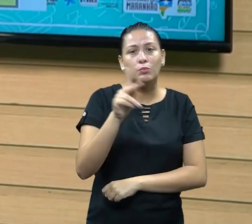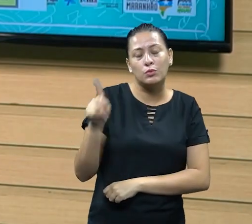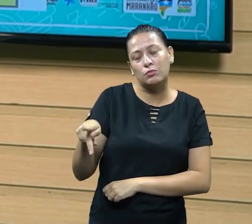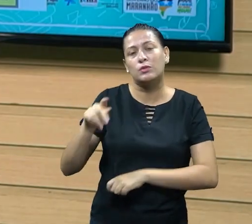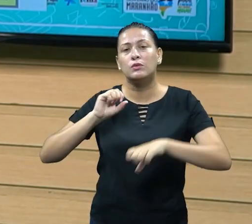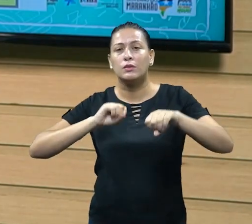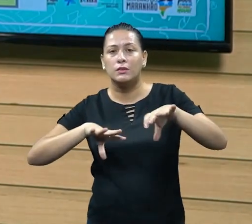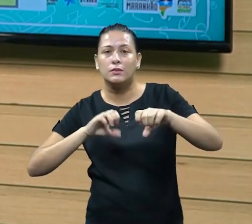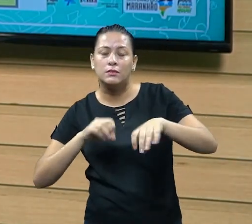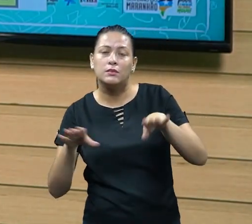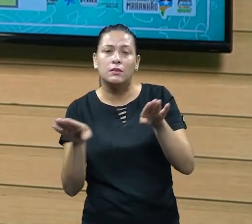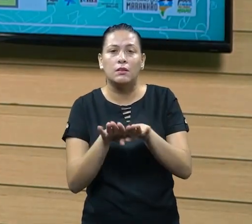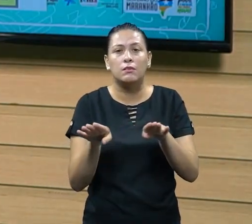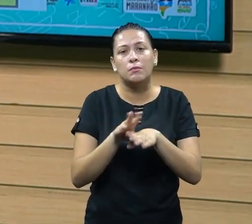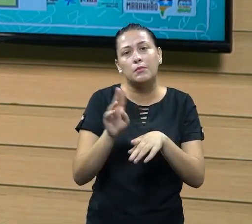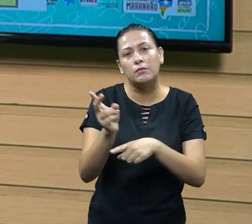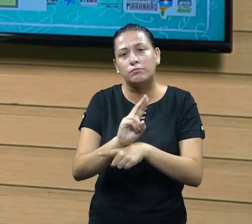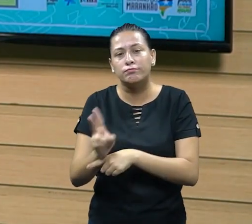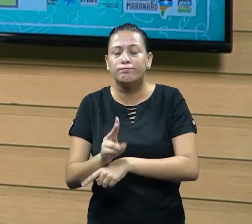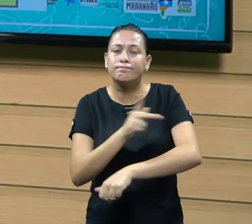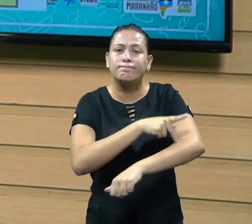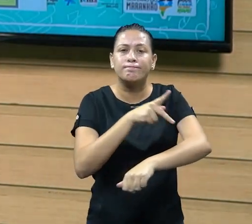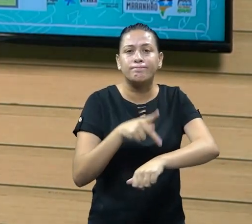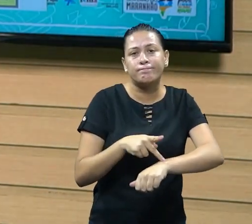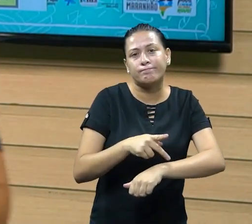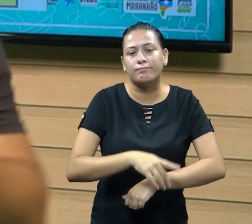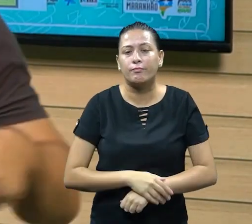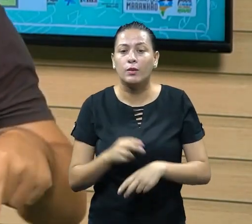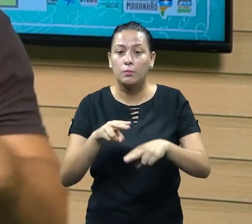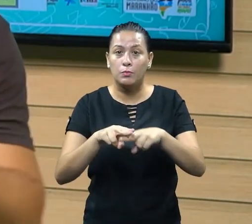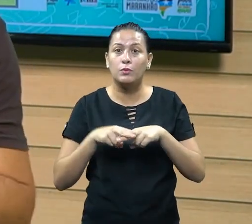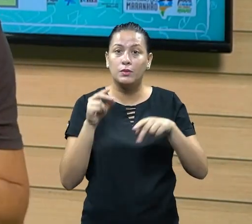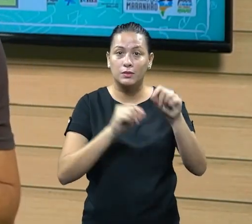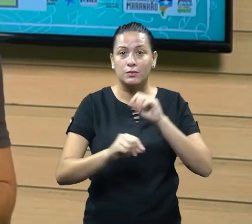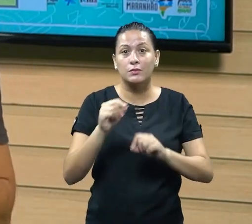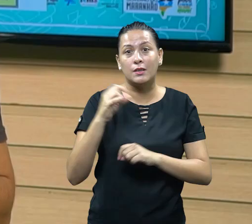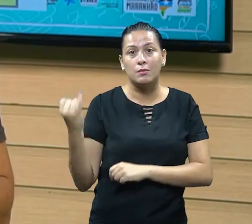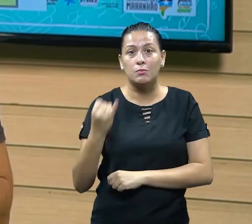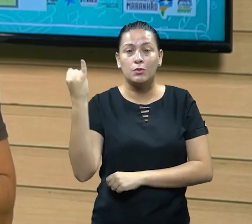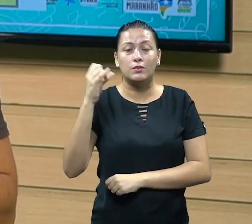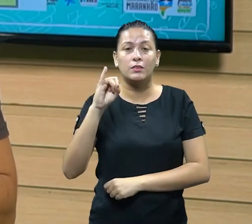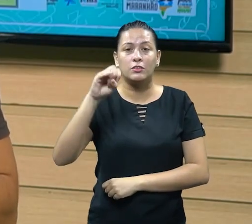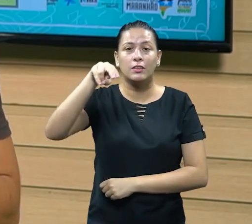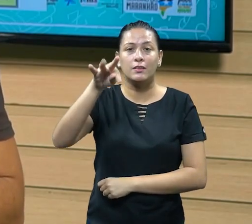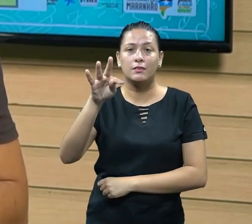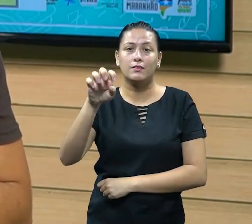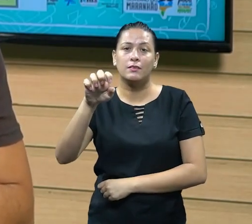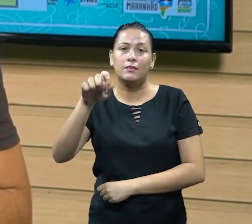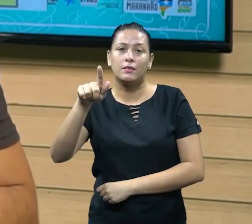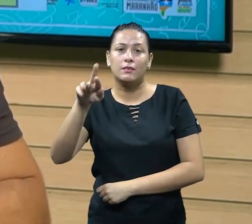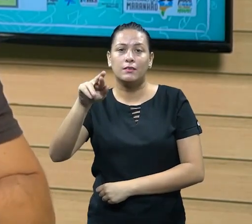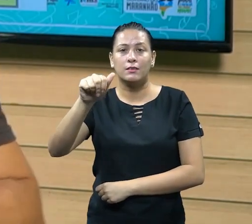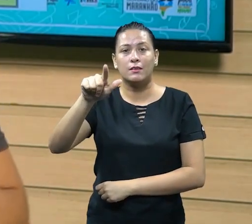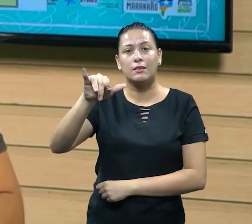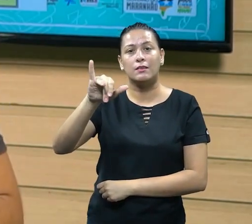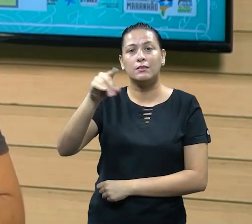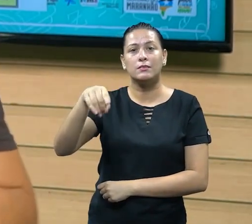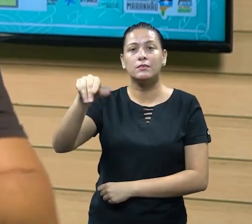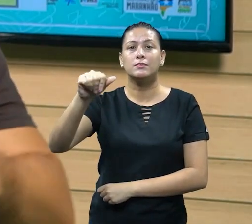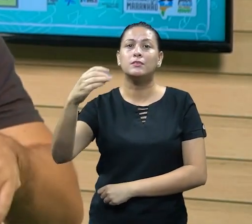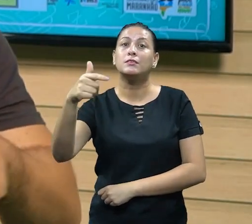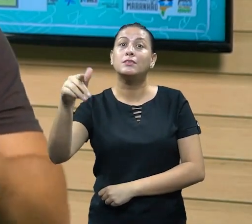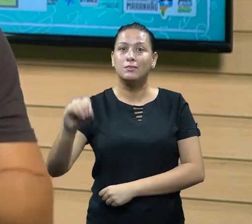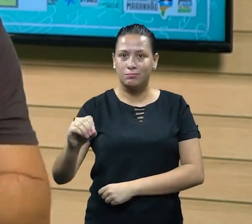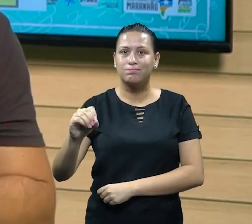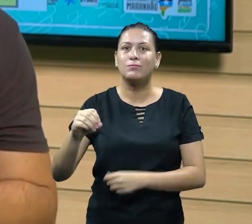sala de aula, que é da supervisora pedagógica, né? Então, ele precisa entender esse processo, por isso a questão da integralização. Mais do que nunca, as empresas